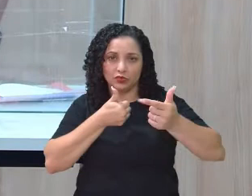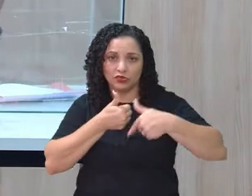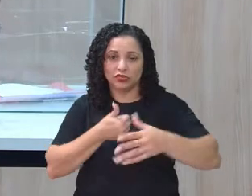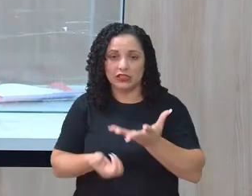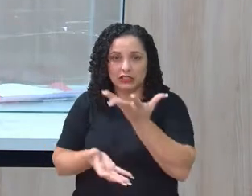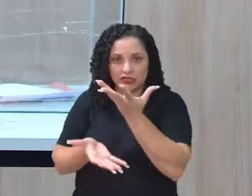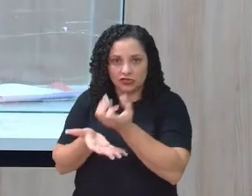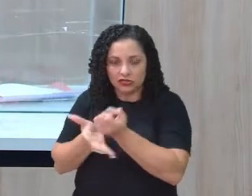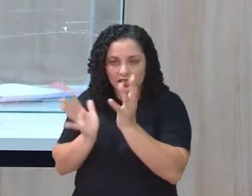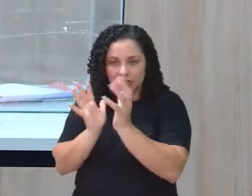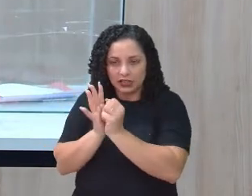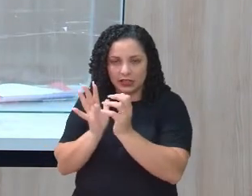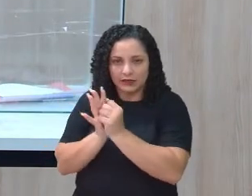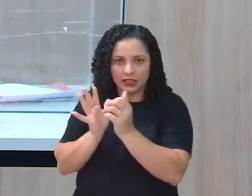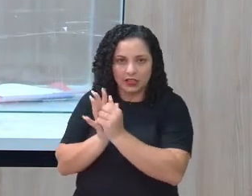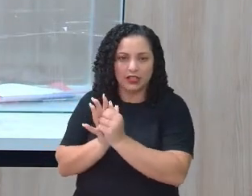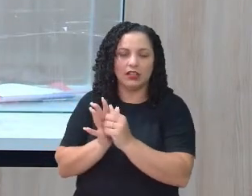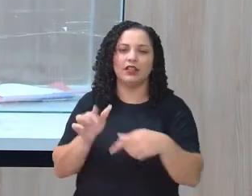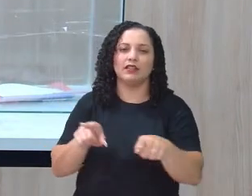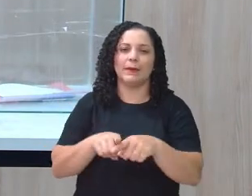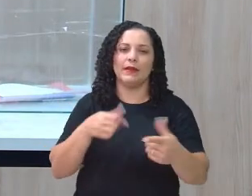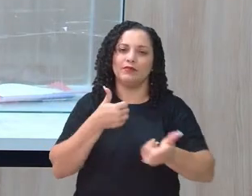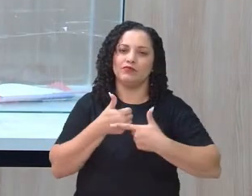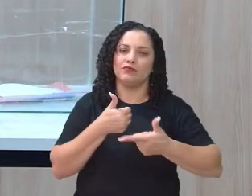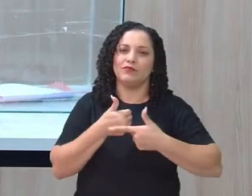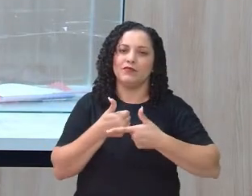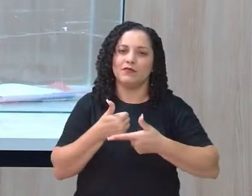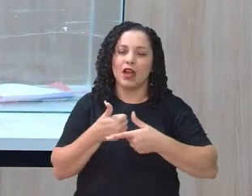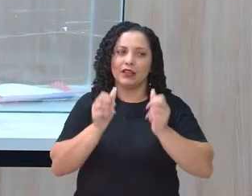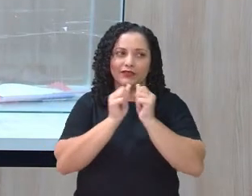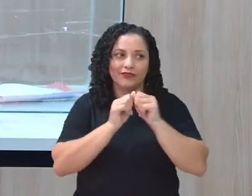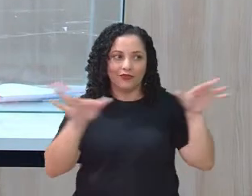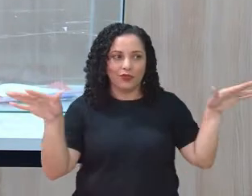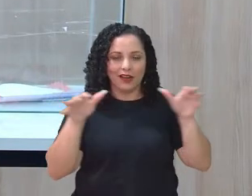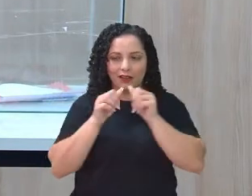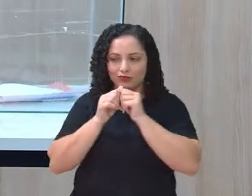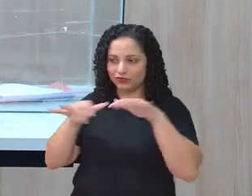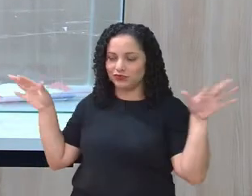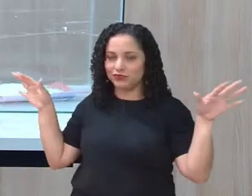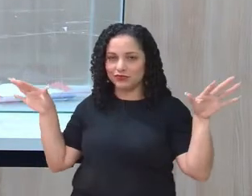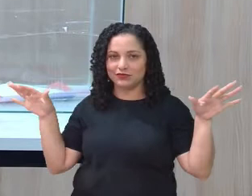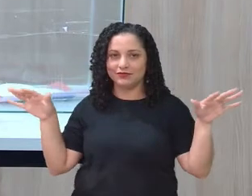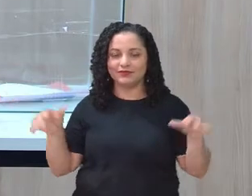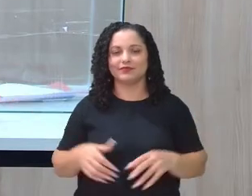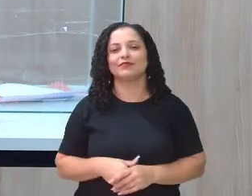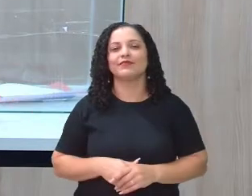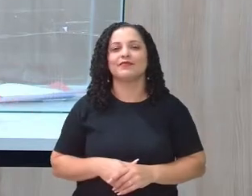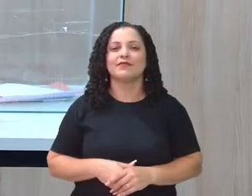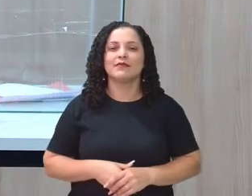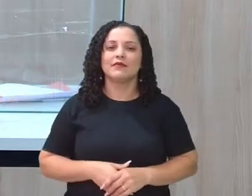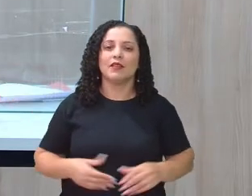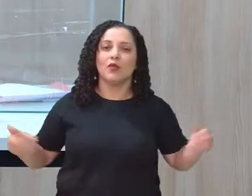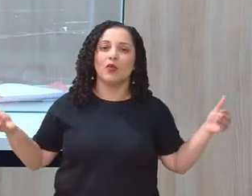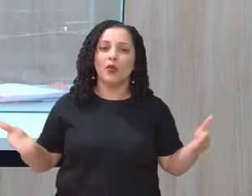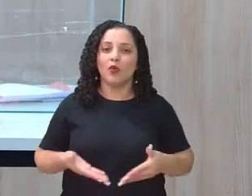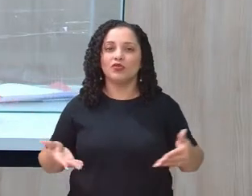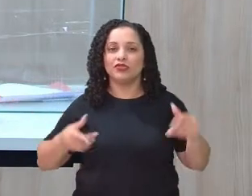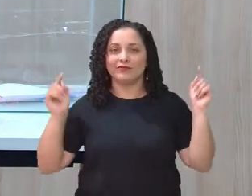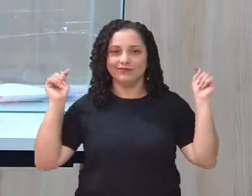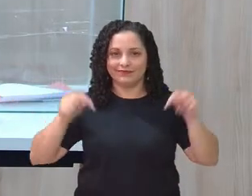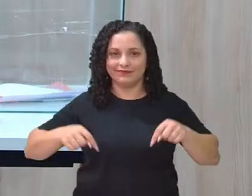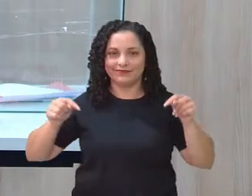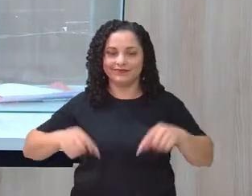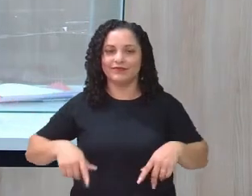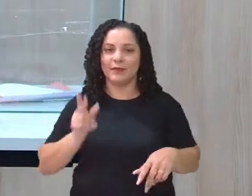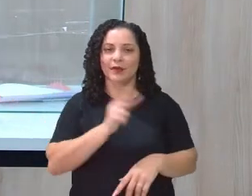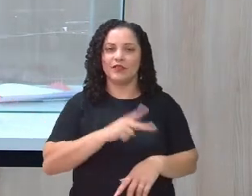inscrito, compartilha o nosso canal aí para os seus coleguinhas de classe, certo? Quem está comigo aqui mais uma vez é a professora Nádia.